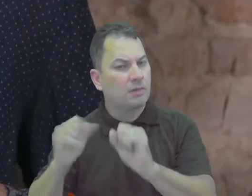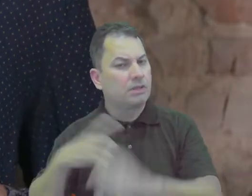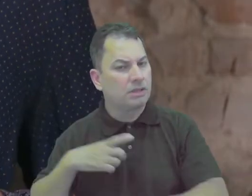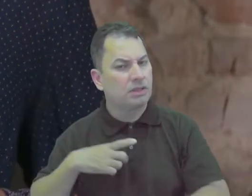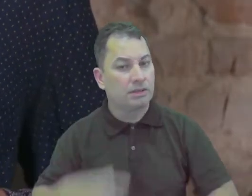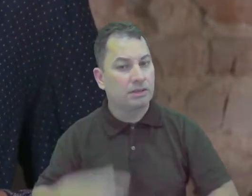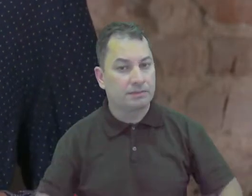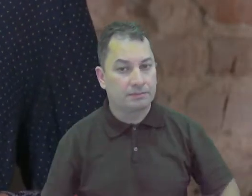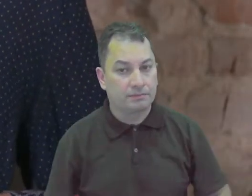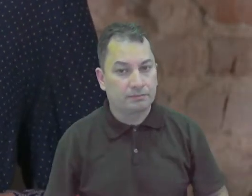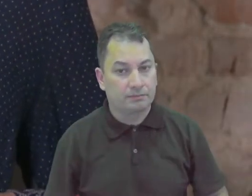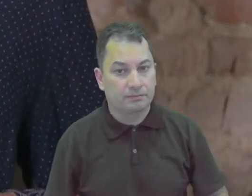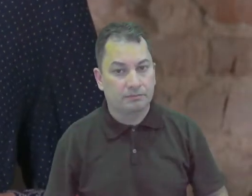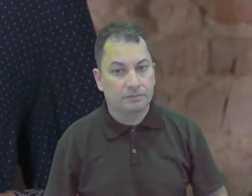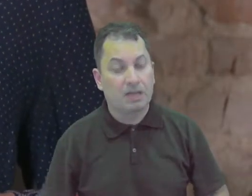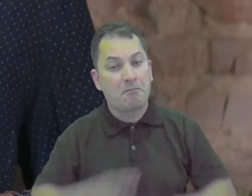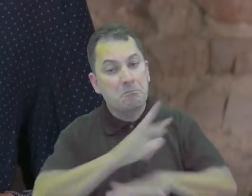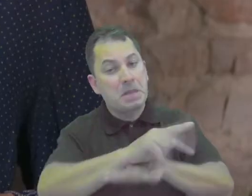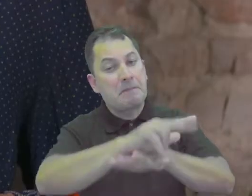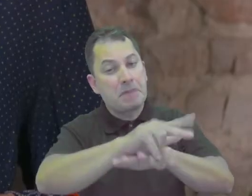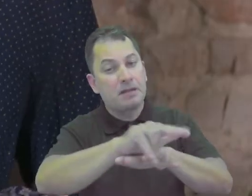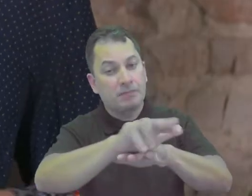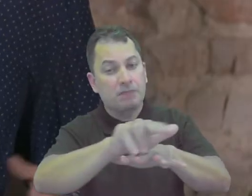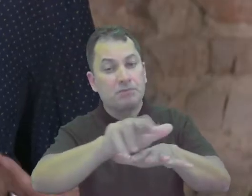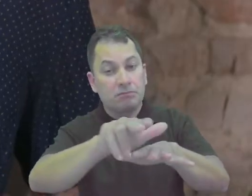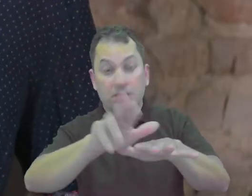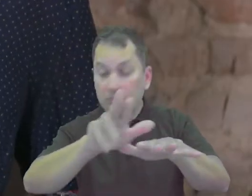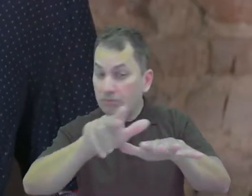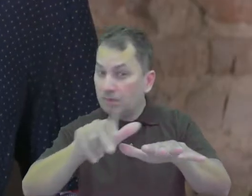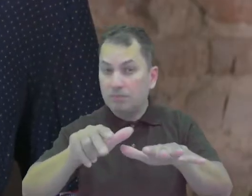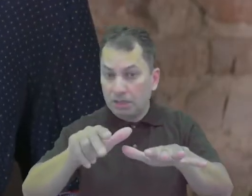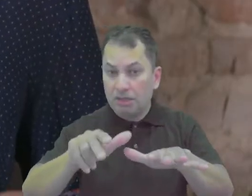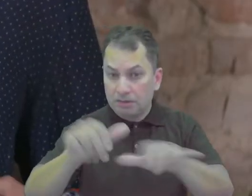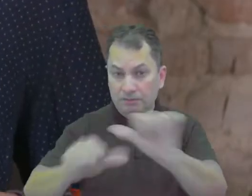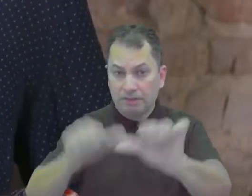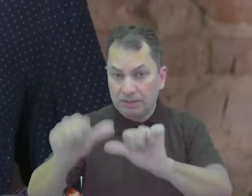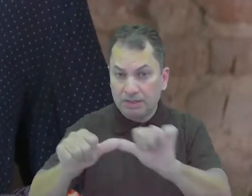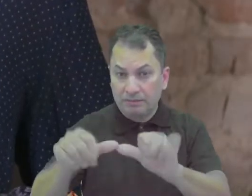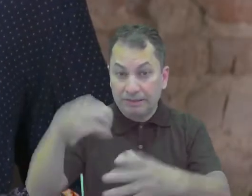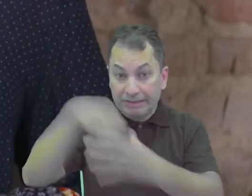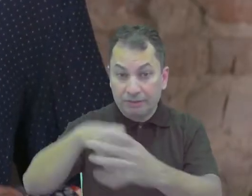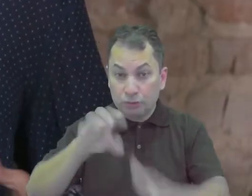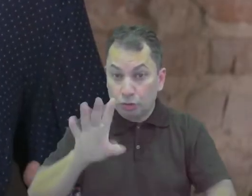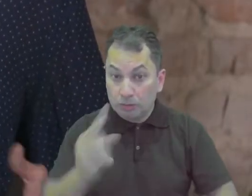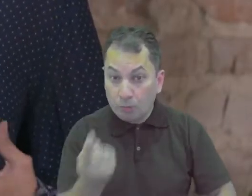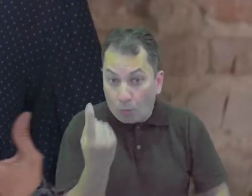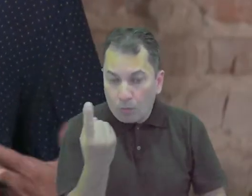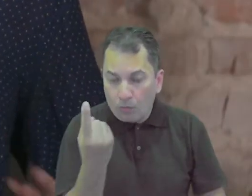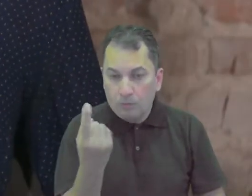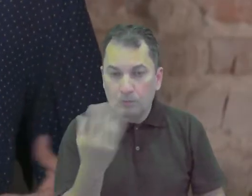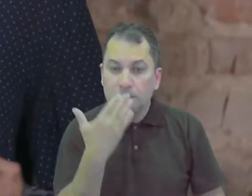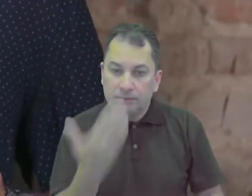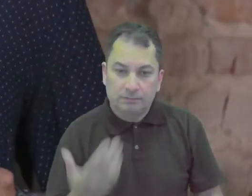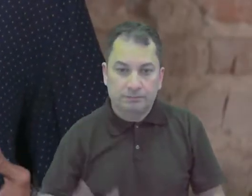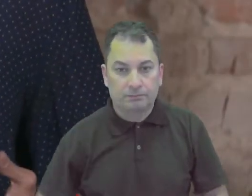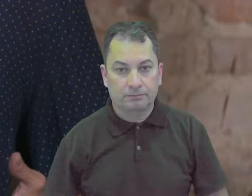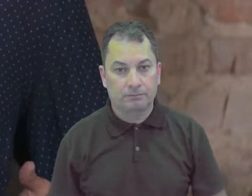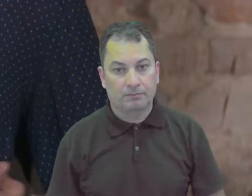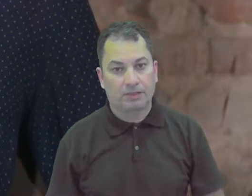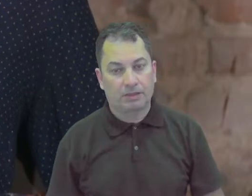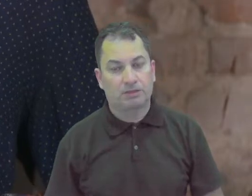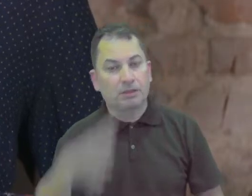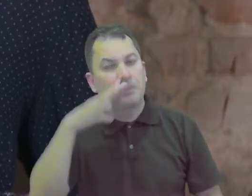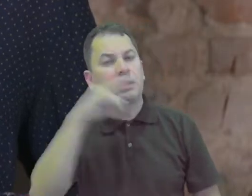ter uma série de variáveis, né? E a gente percebe, né, que vai haver uma diferenciação